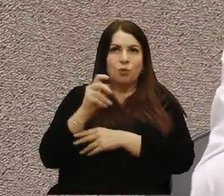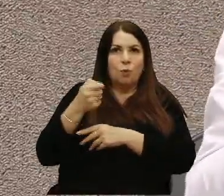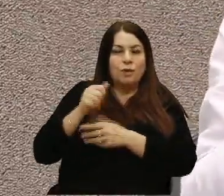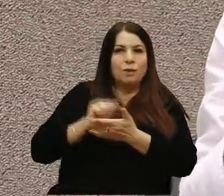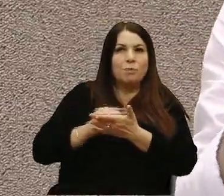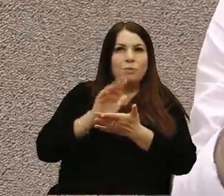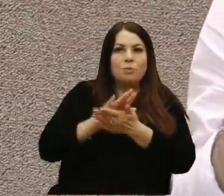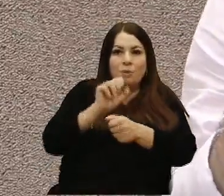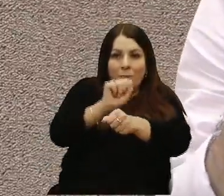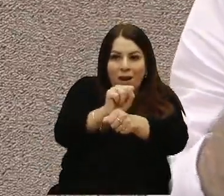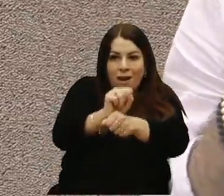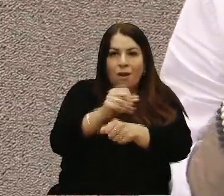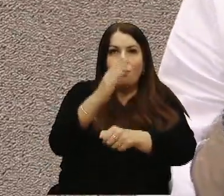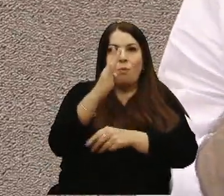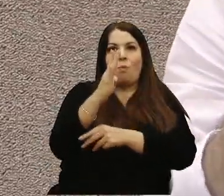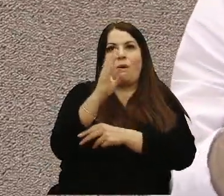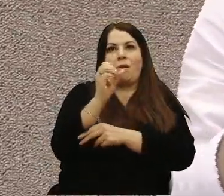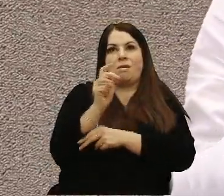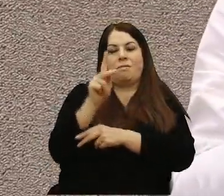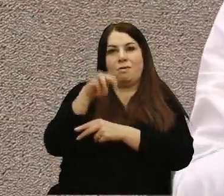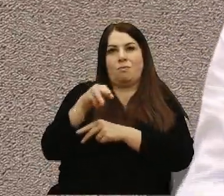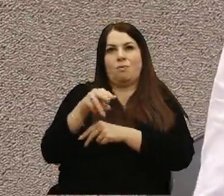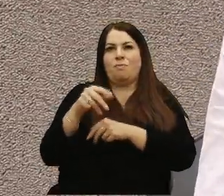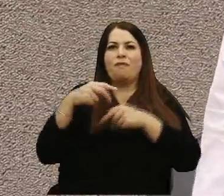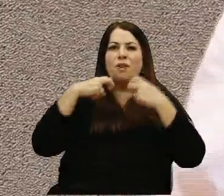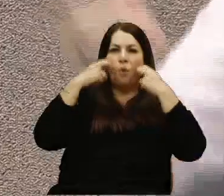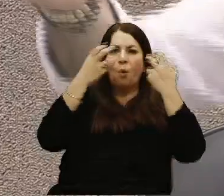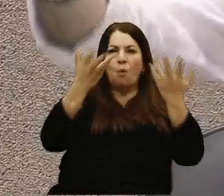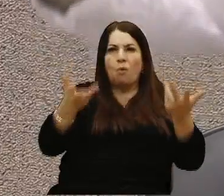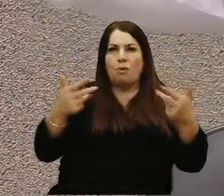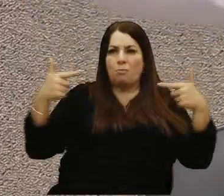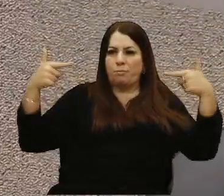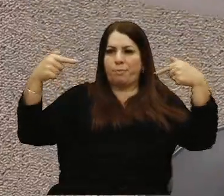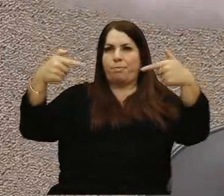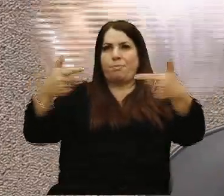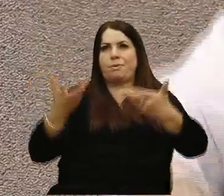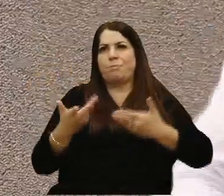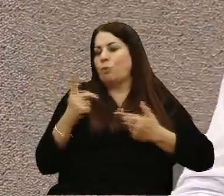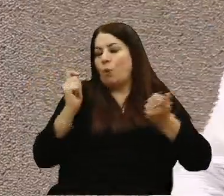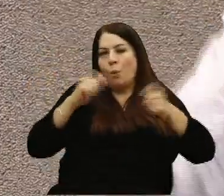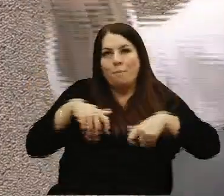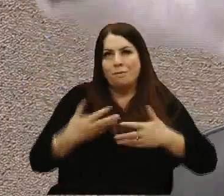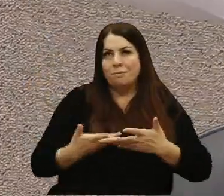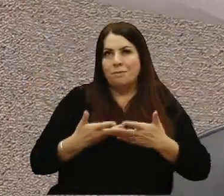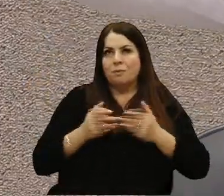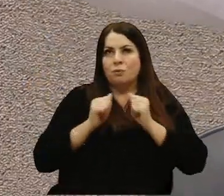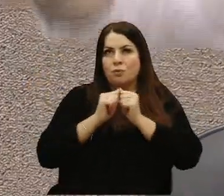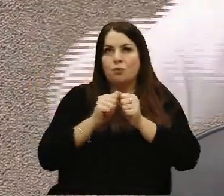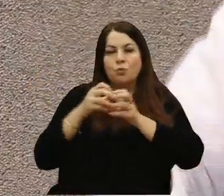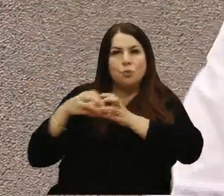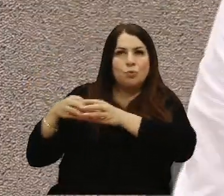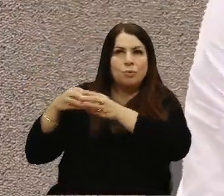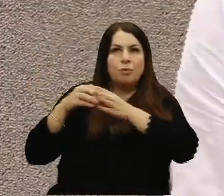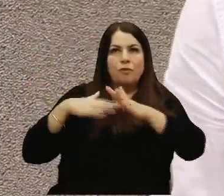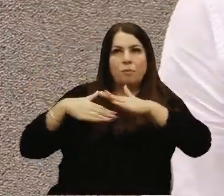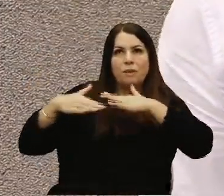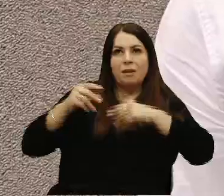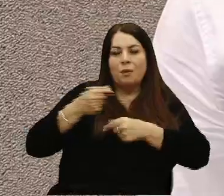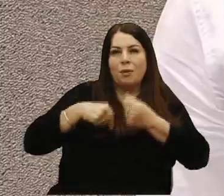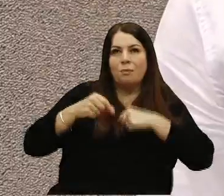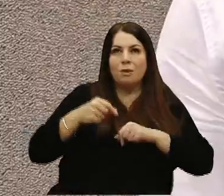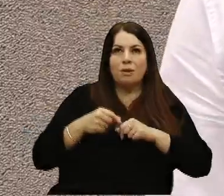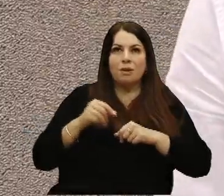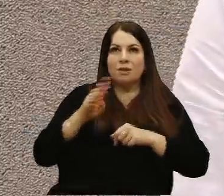porque tem que frear 40 por hora ali, uma vergonha aquele radar ali, uma vergonha, mas como não tem competência para, através do turismo, movimentar a economia